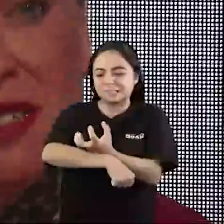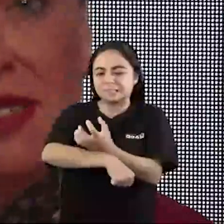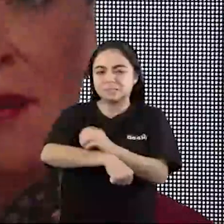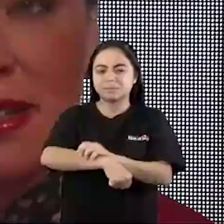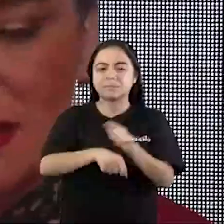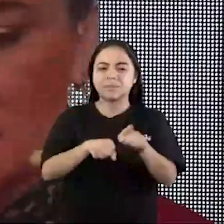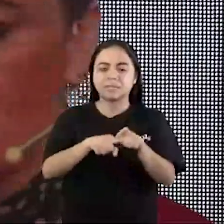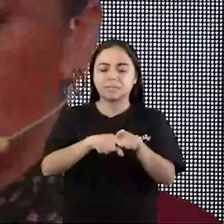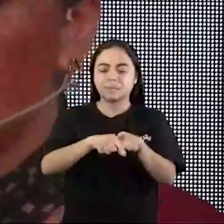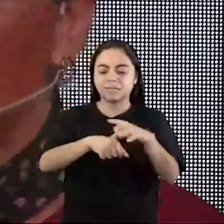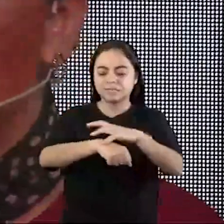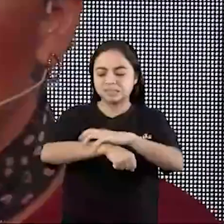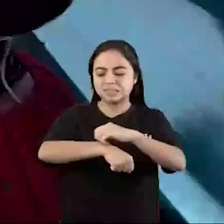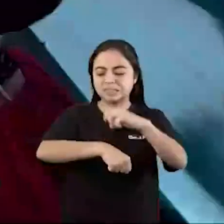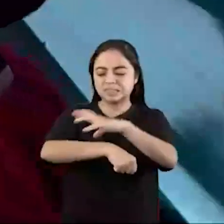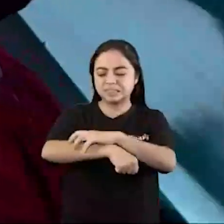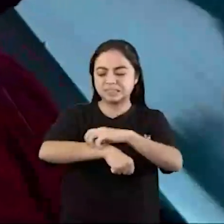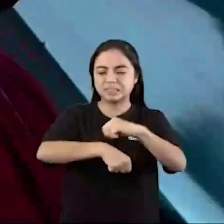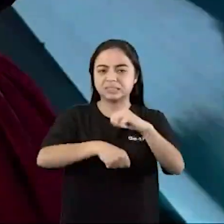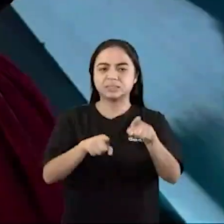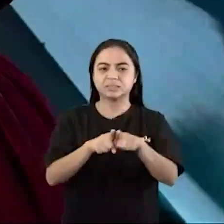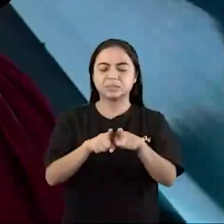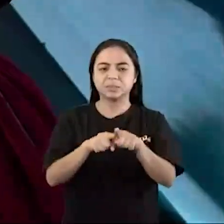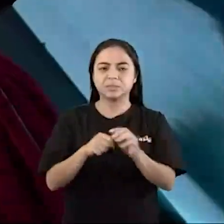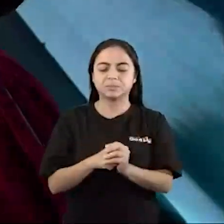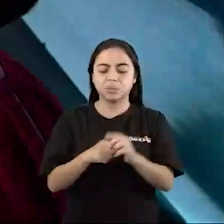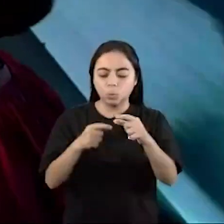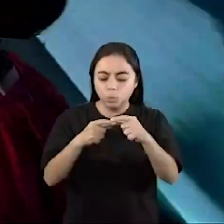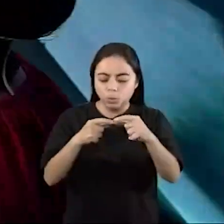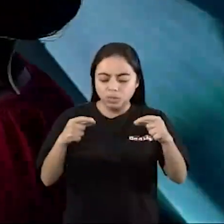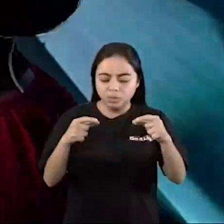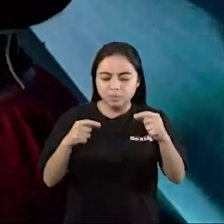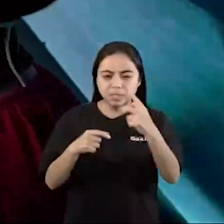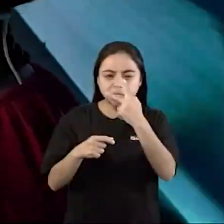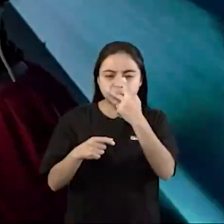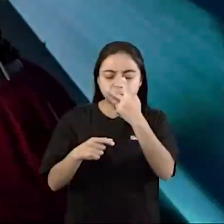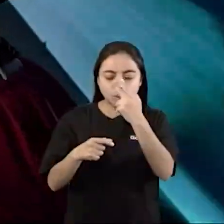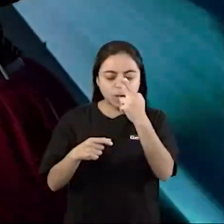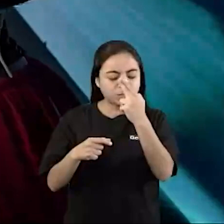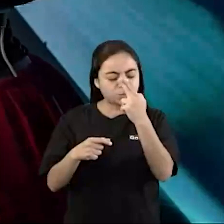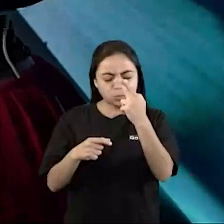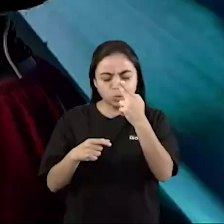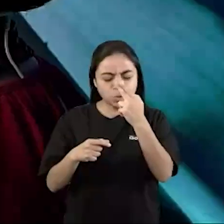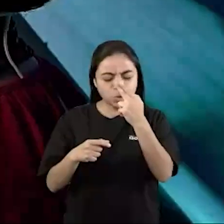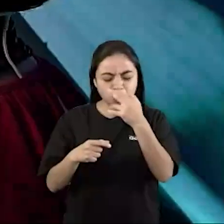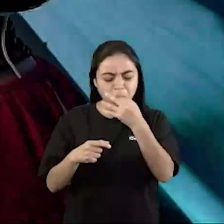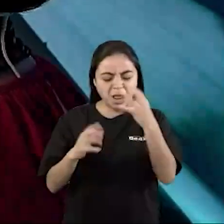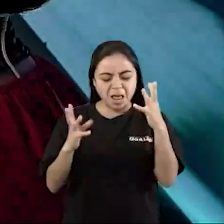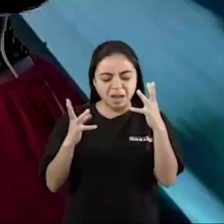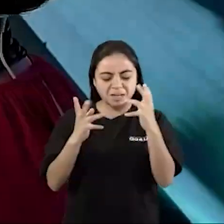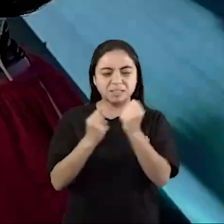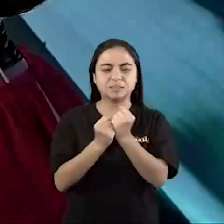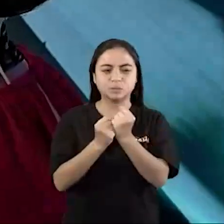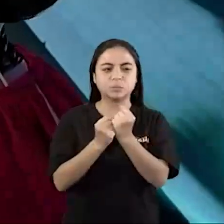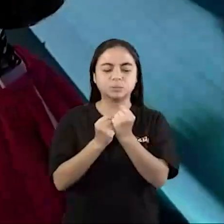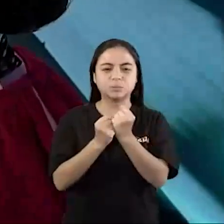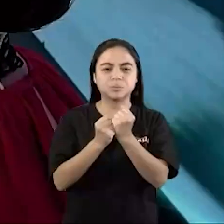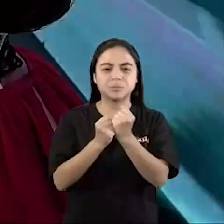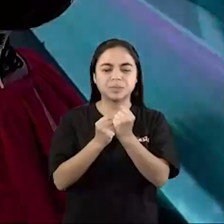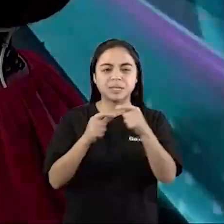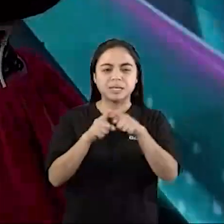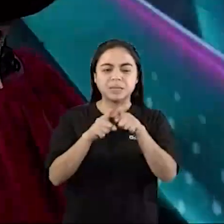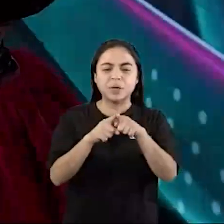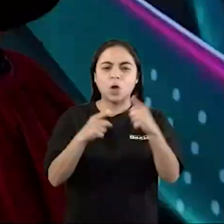como nas escamativas. Né? Essa é uma lâmina que eu acho lindíssima, e eu acho ela